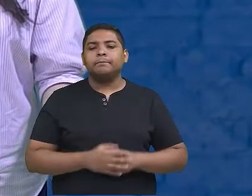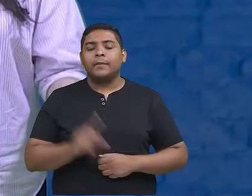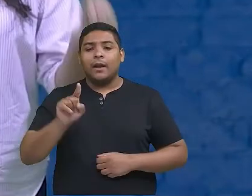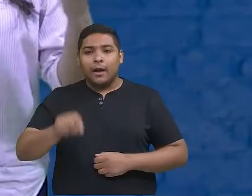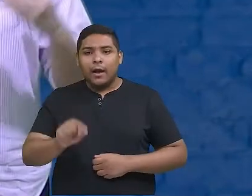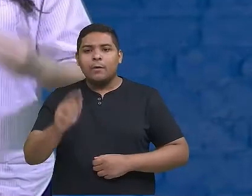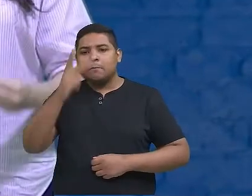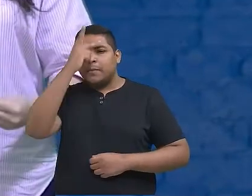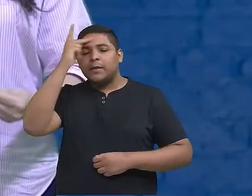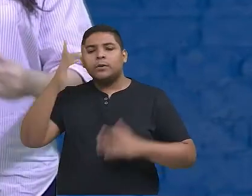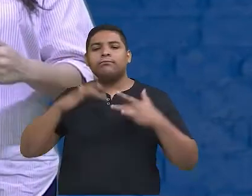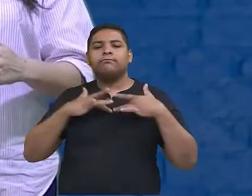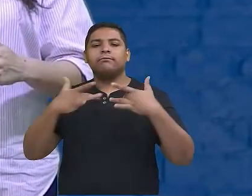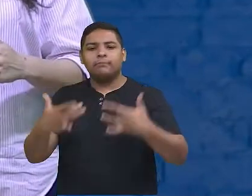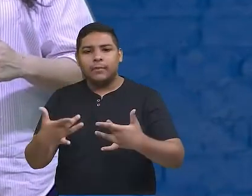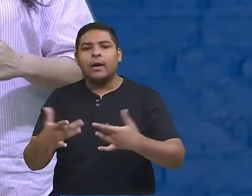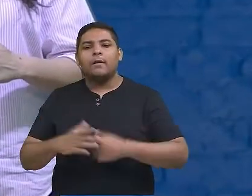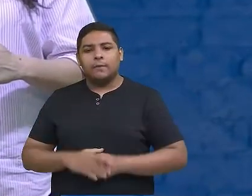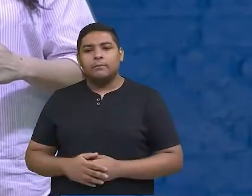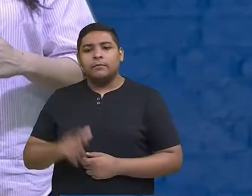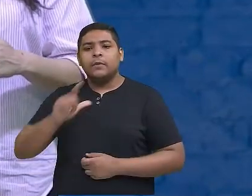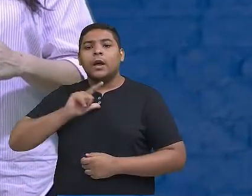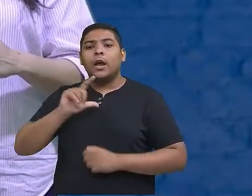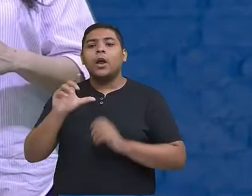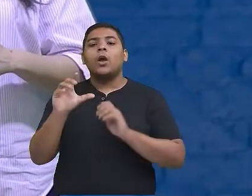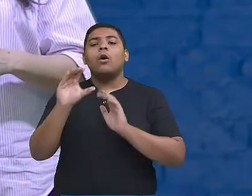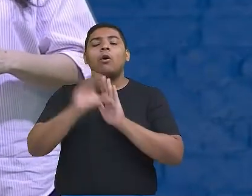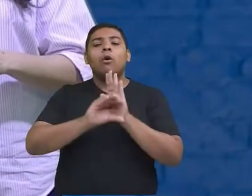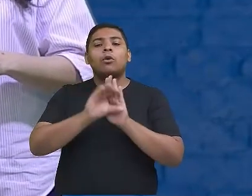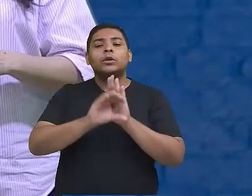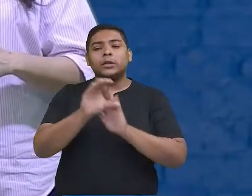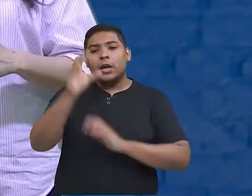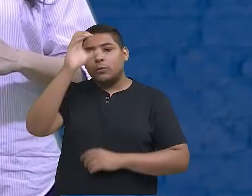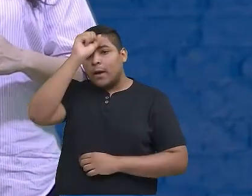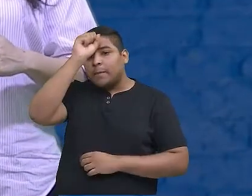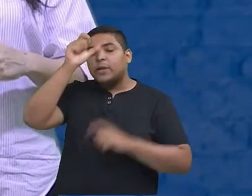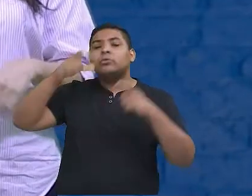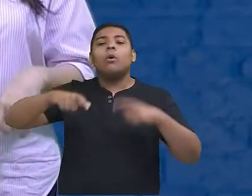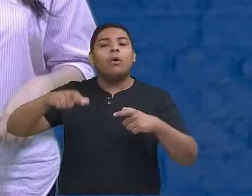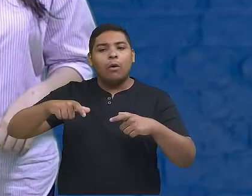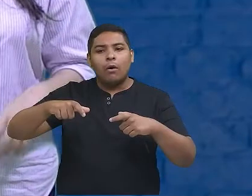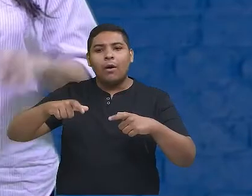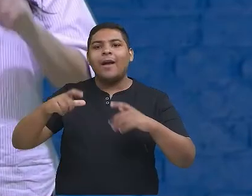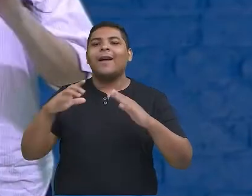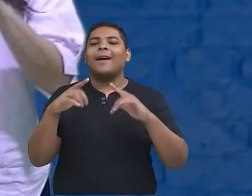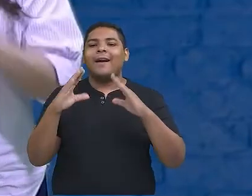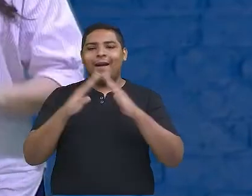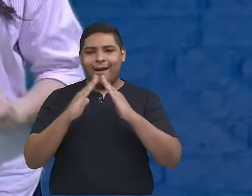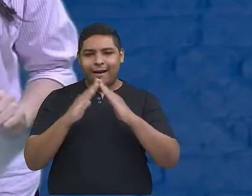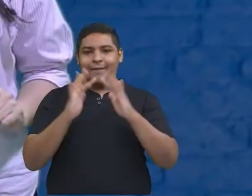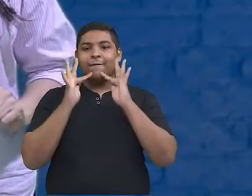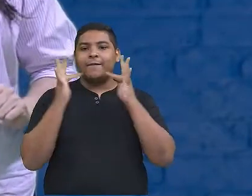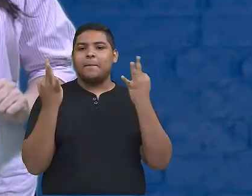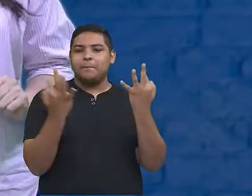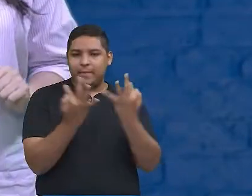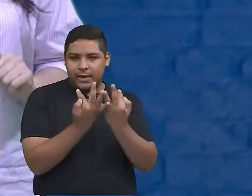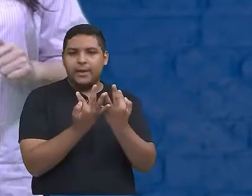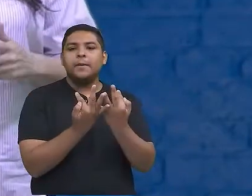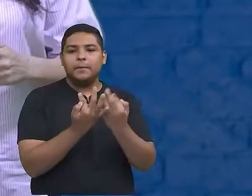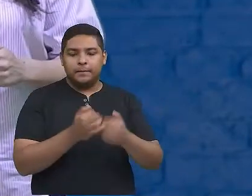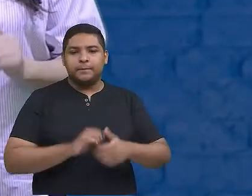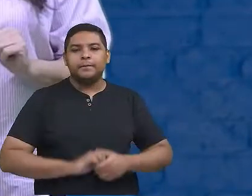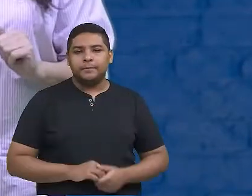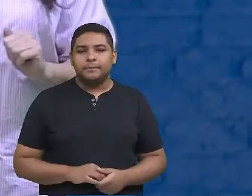amável. Esses conceitos a gente vai aprender aonde? Dentro de casa, ok? Amigável,